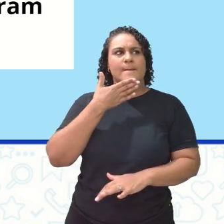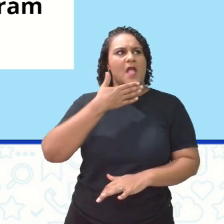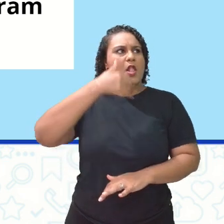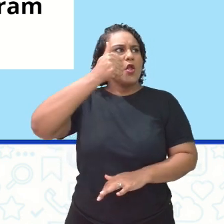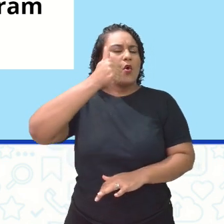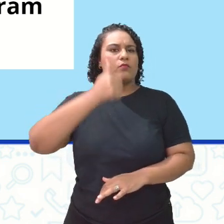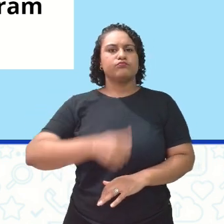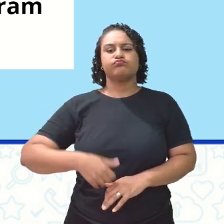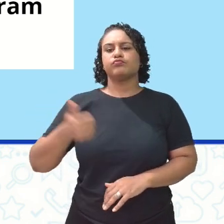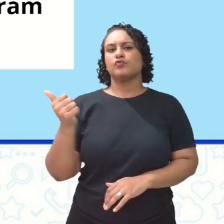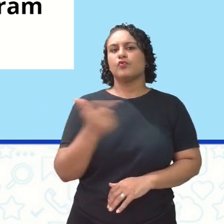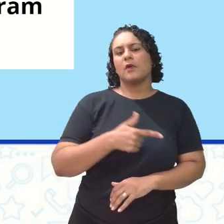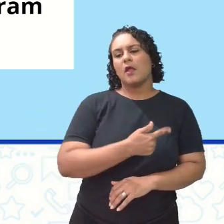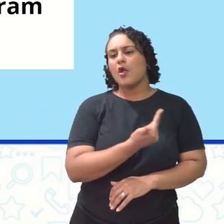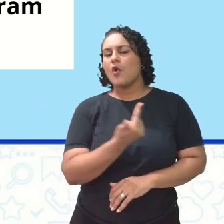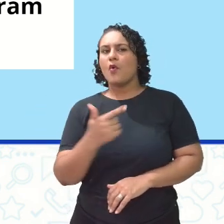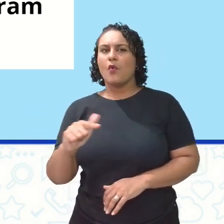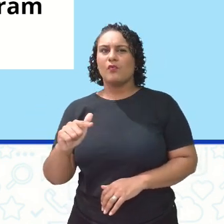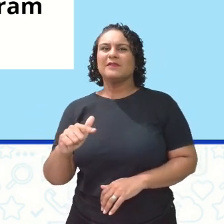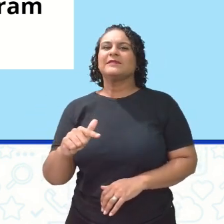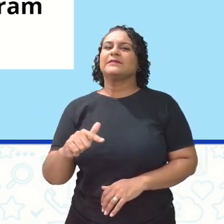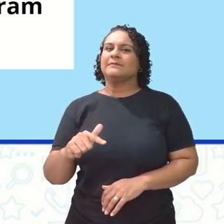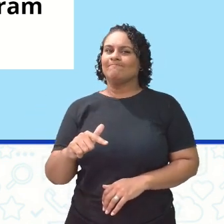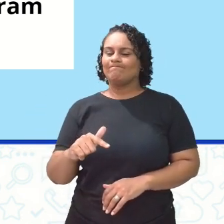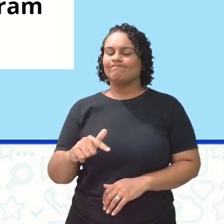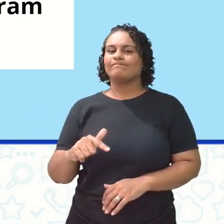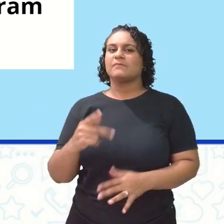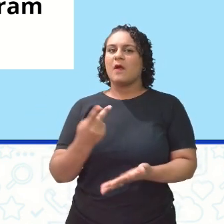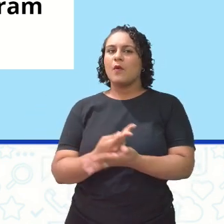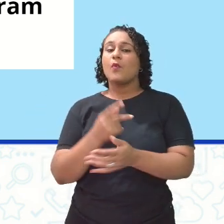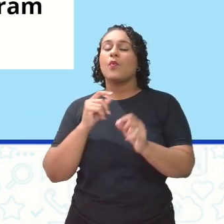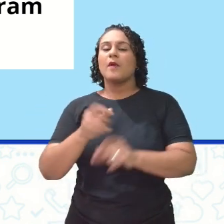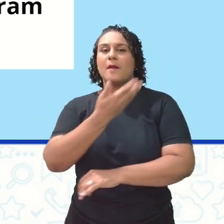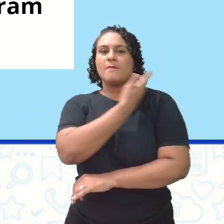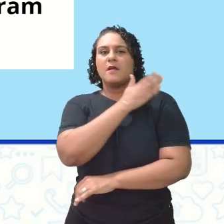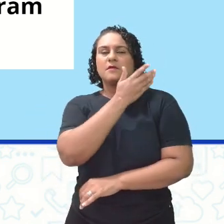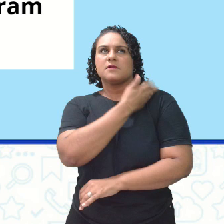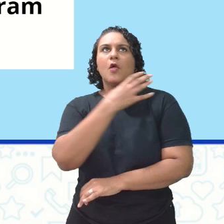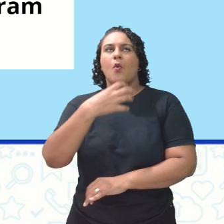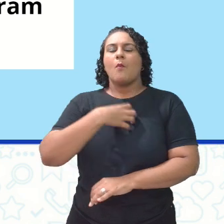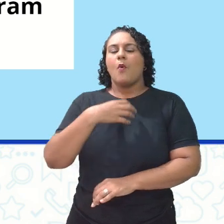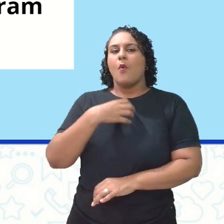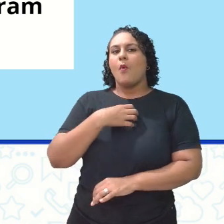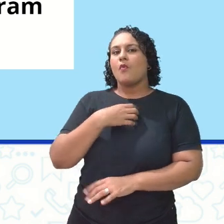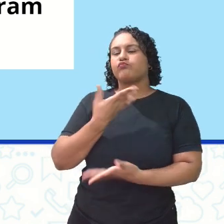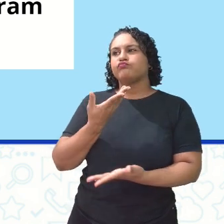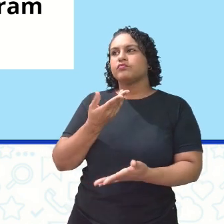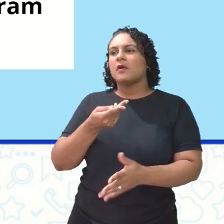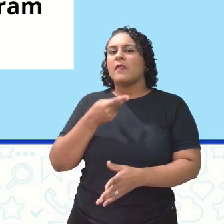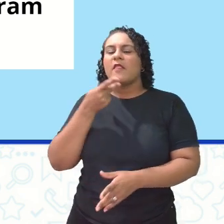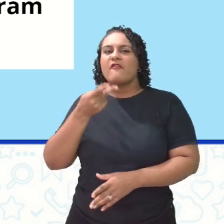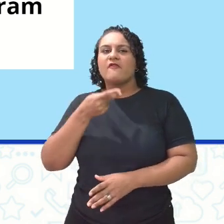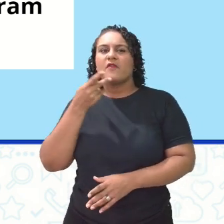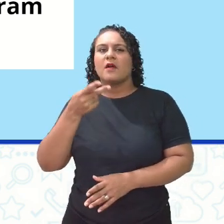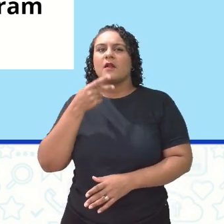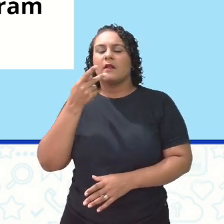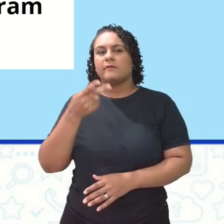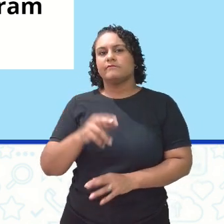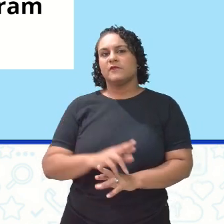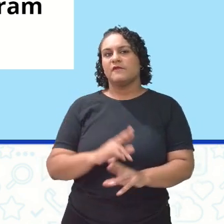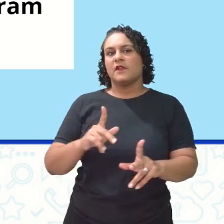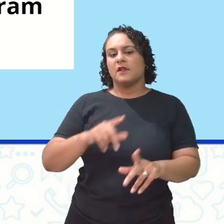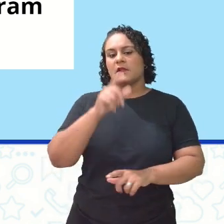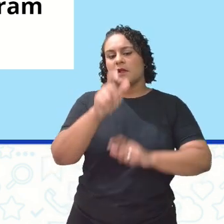são melhor do que outras, gerando um preconceito ao modo de falar diferente daqueles que se